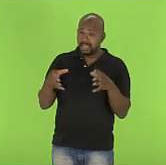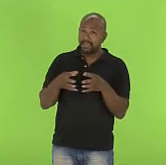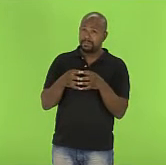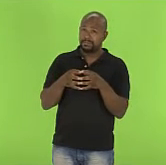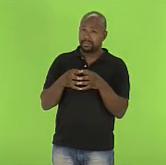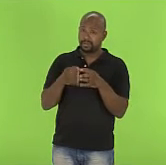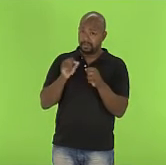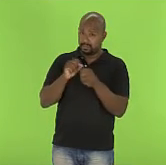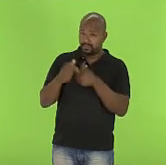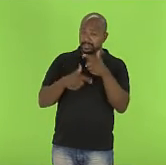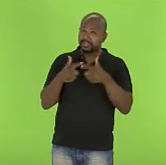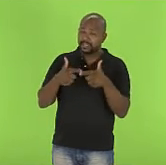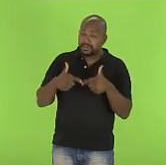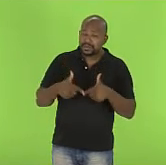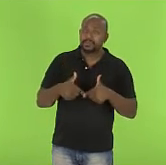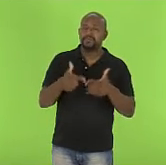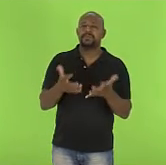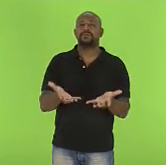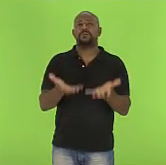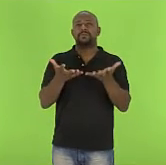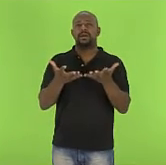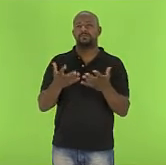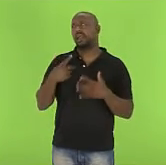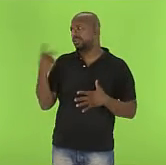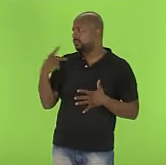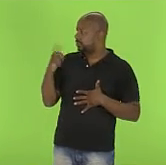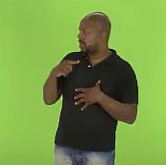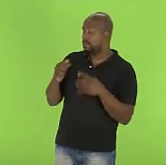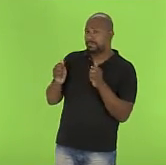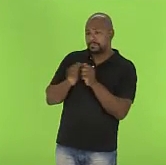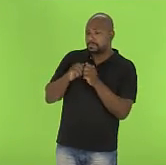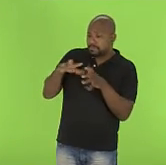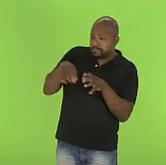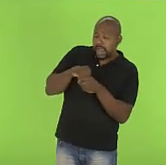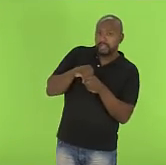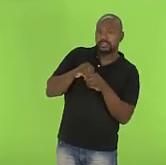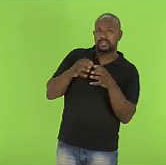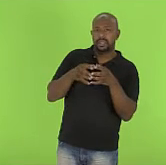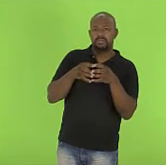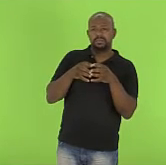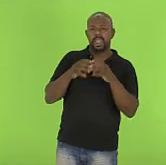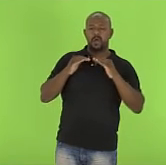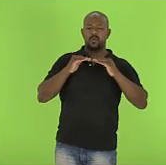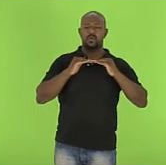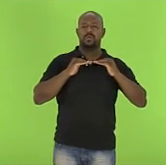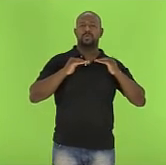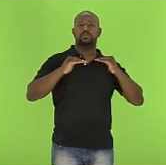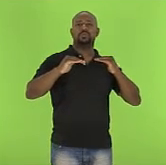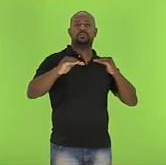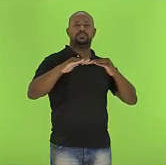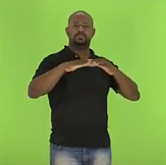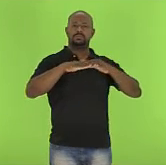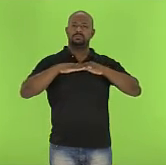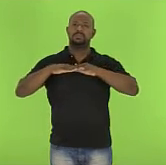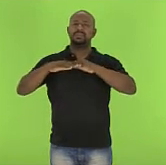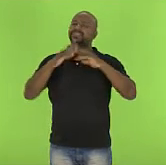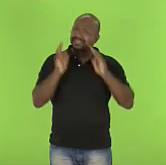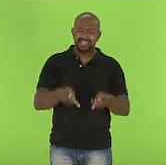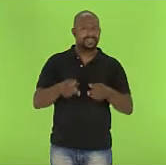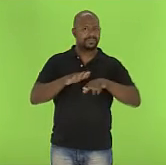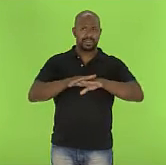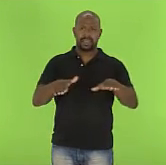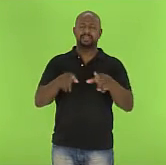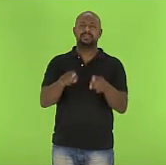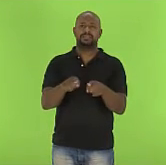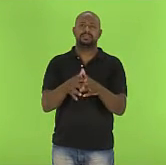A equipe que fez esse trabalho acontecer. A gente é parte da equipe. É horizontal.